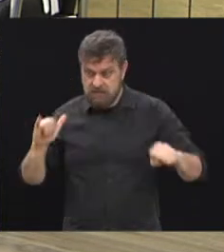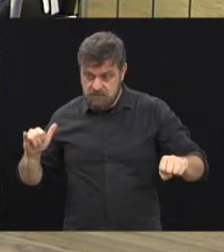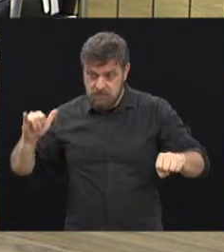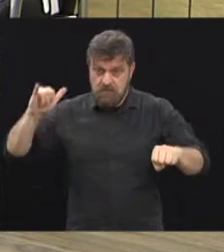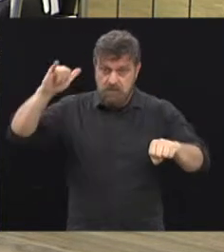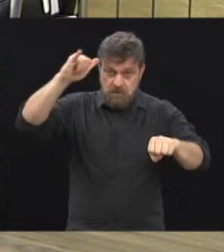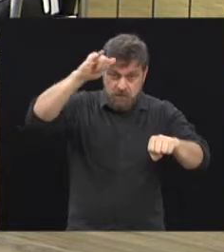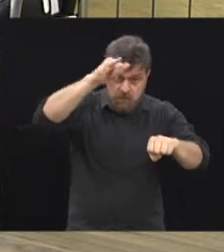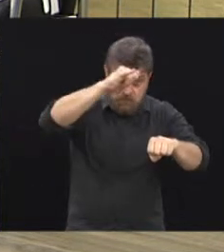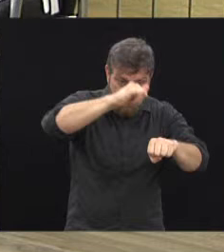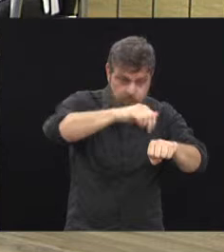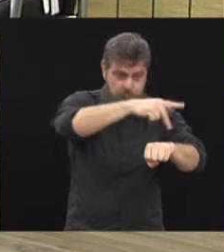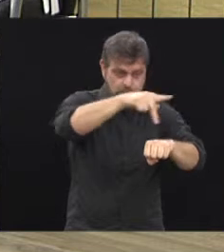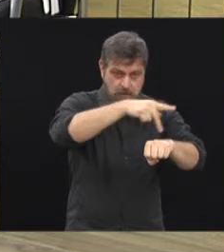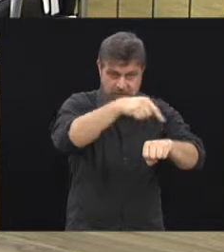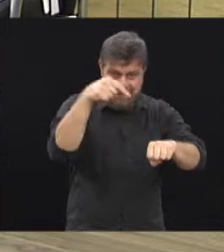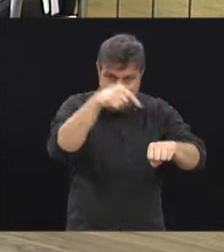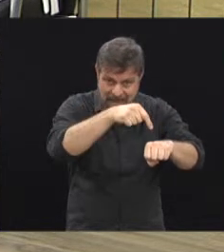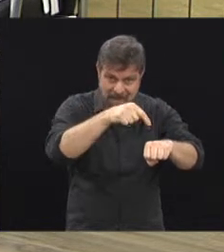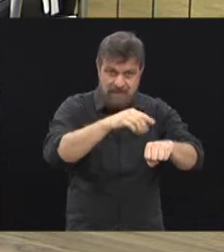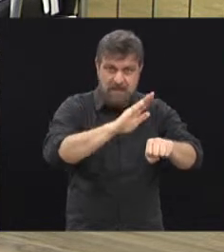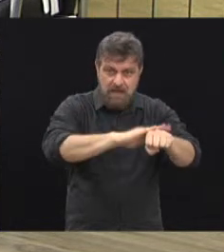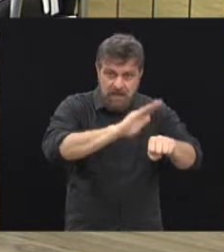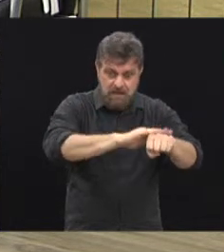levar o brasileiro para fora